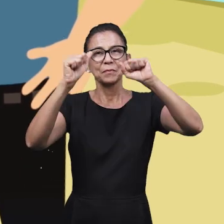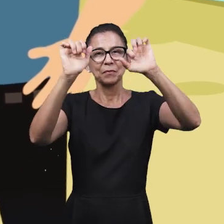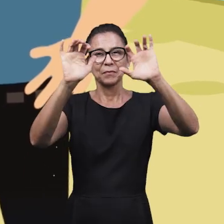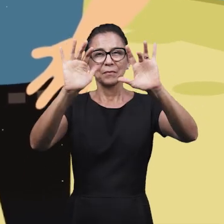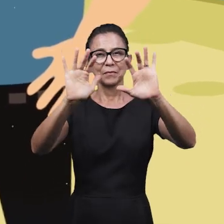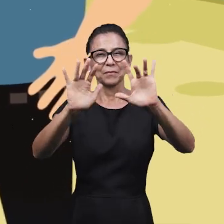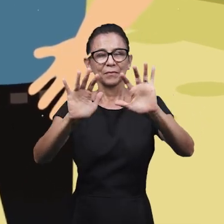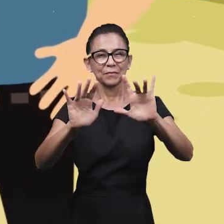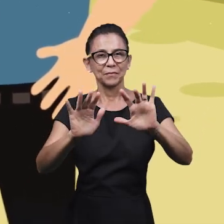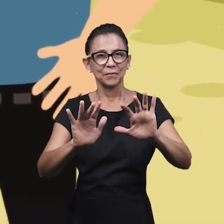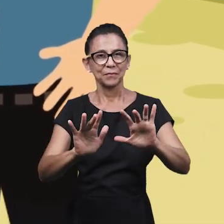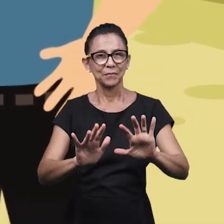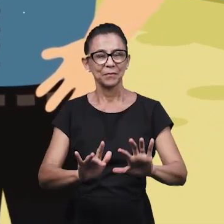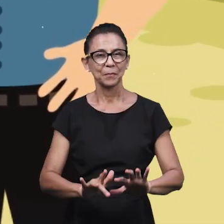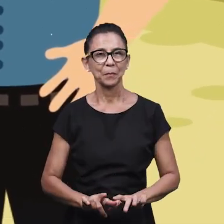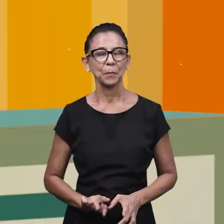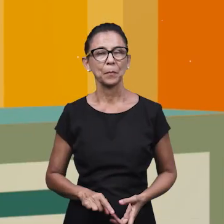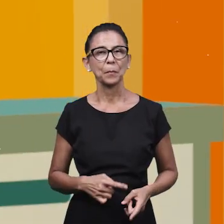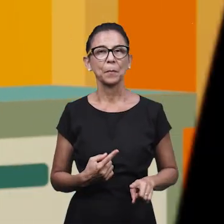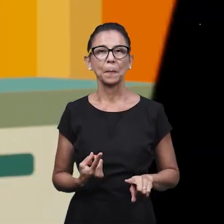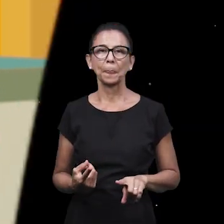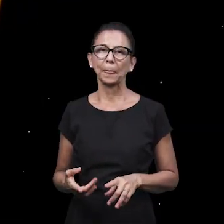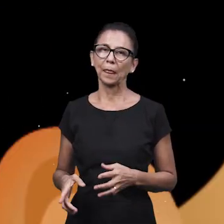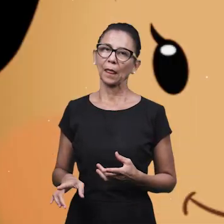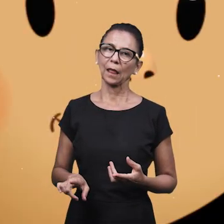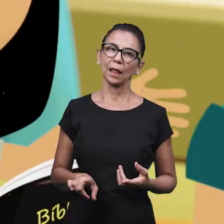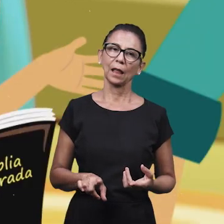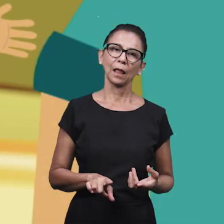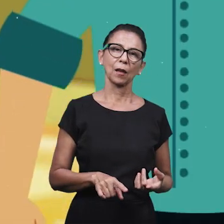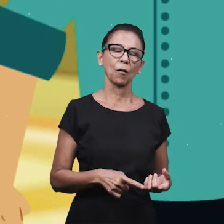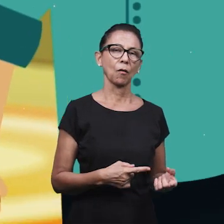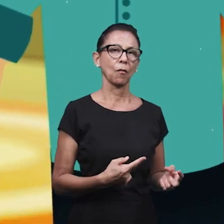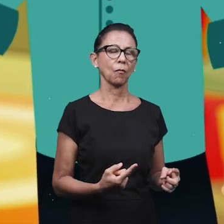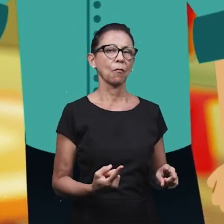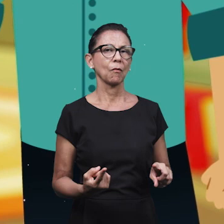Celeste, que deseja a ti todo bem.